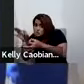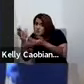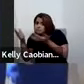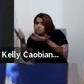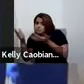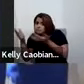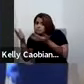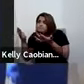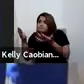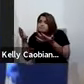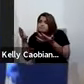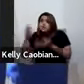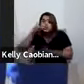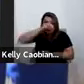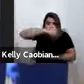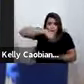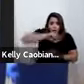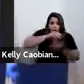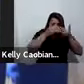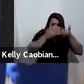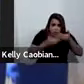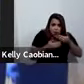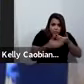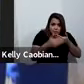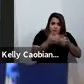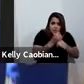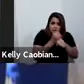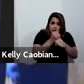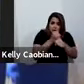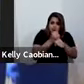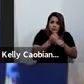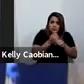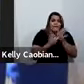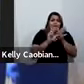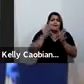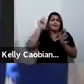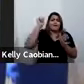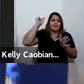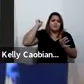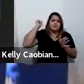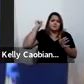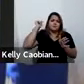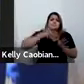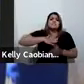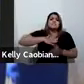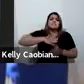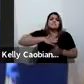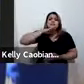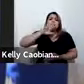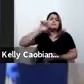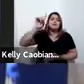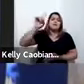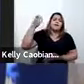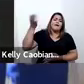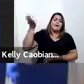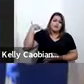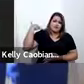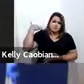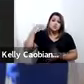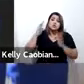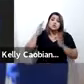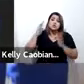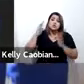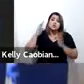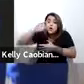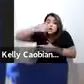Nós começamos esse ano, antes ainda da crise da pandemia, nós começamos com